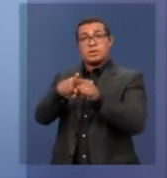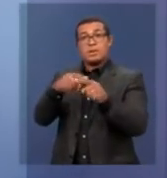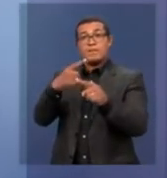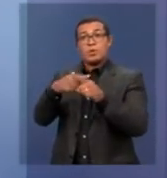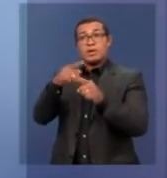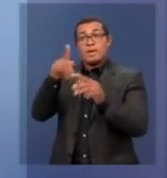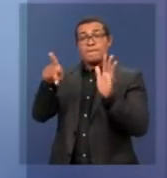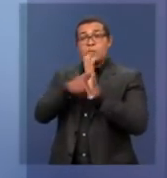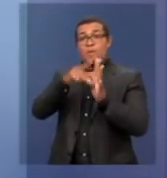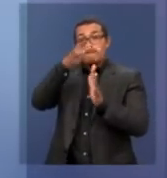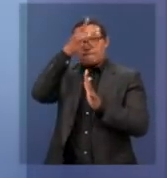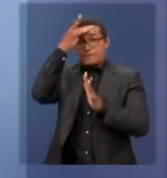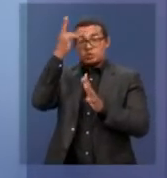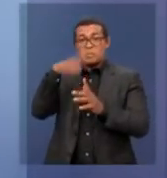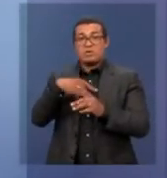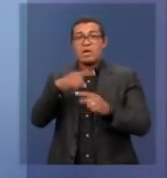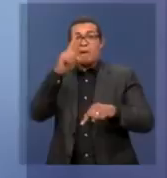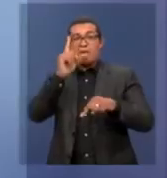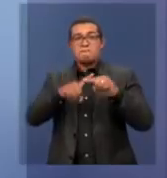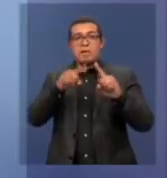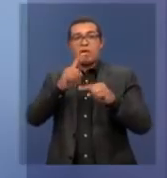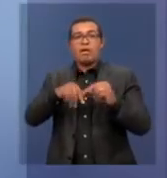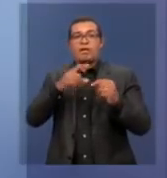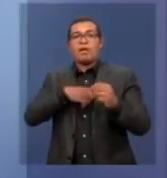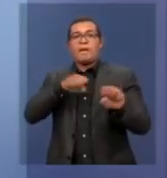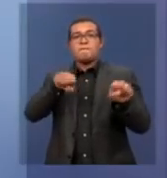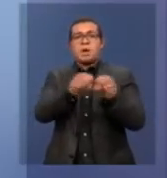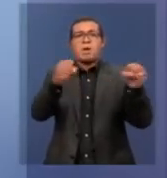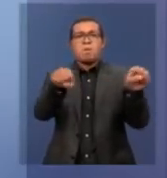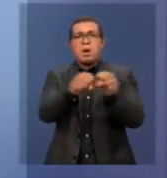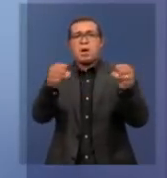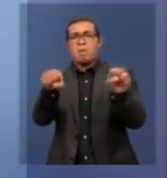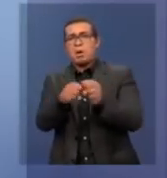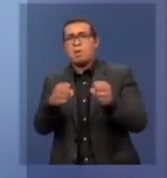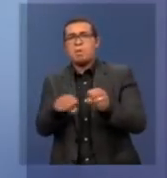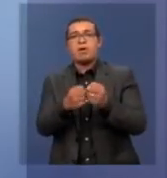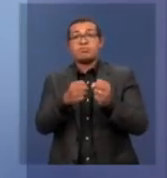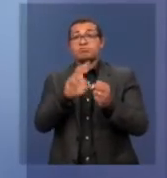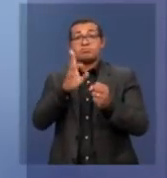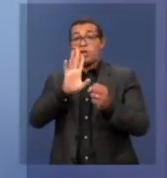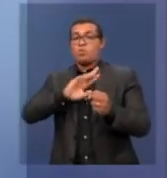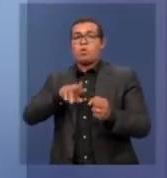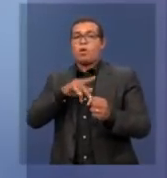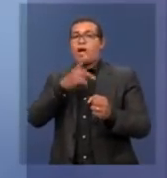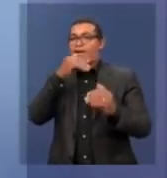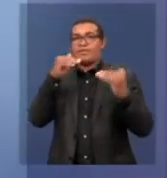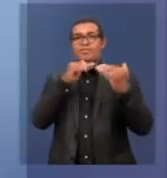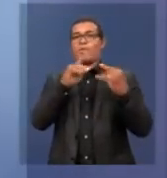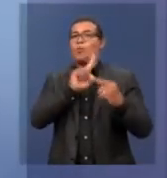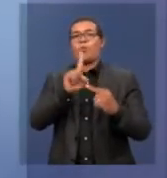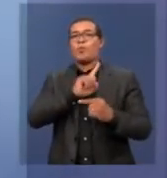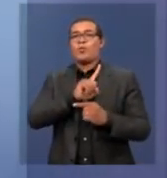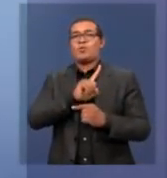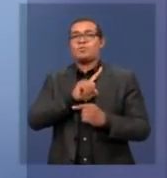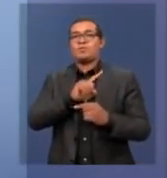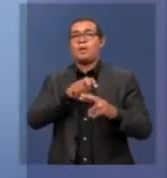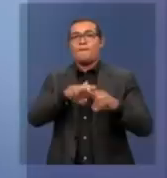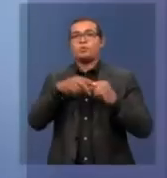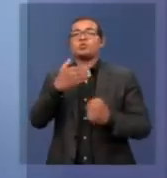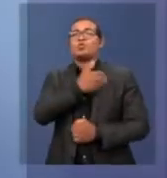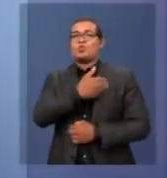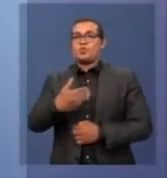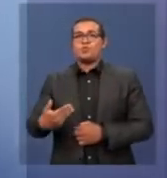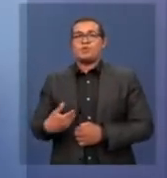vandalismo governo não pode se ausentar quando você tem depredação de patrimônio público depredação de patrimônio privado então governo teve